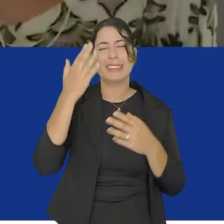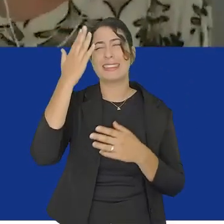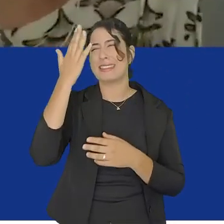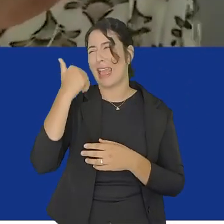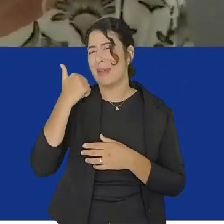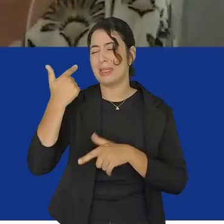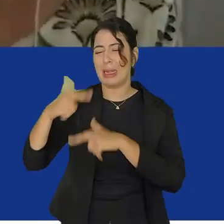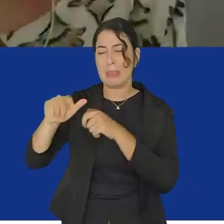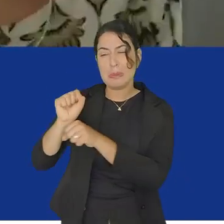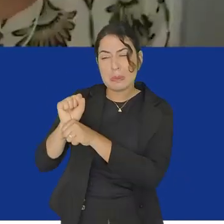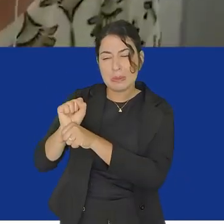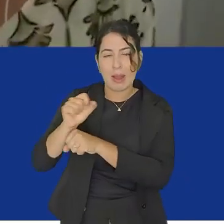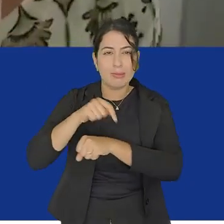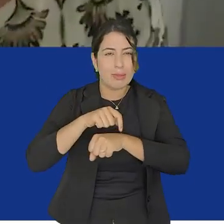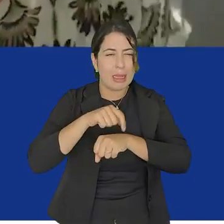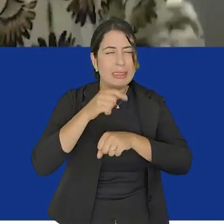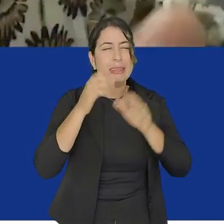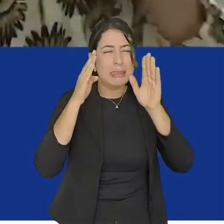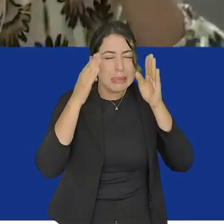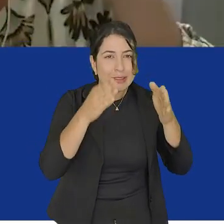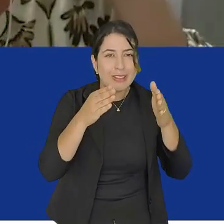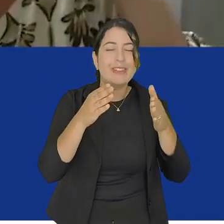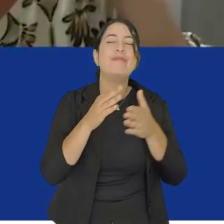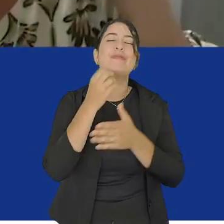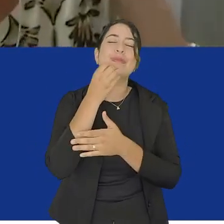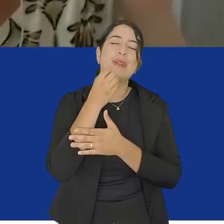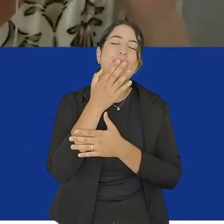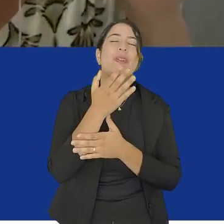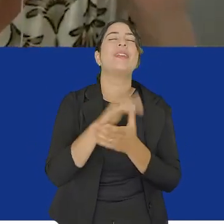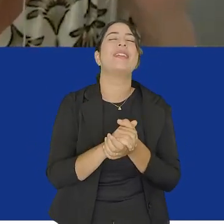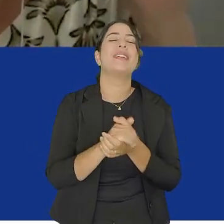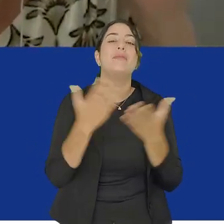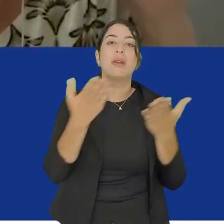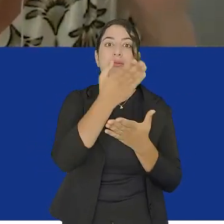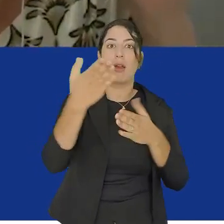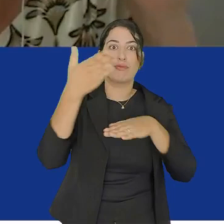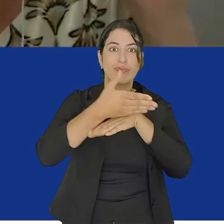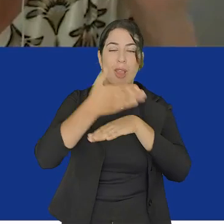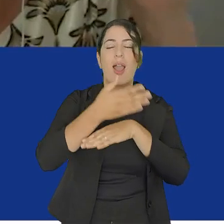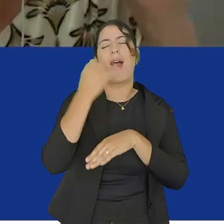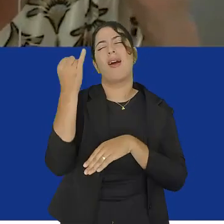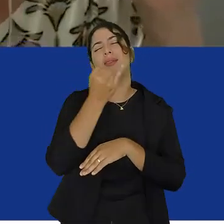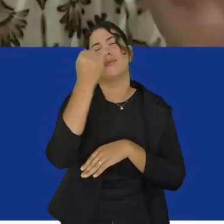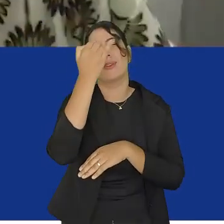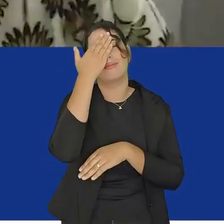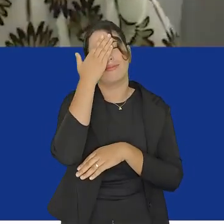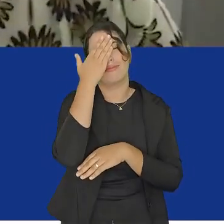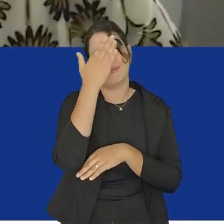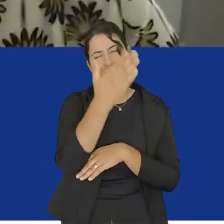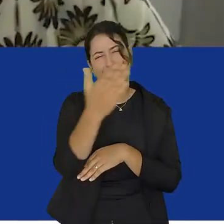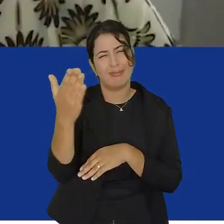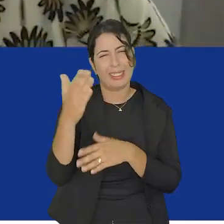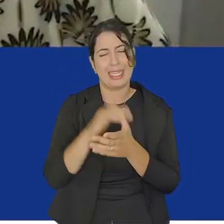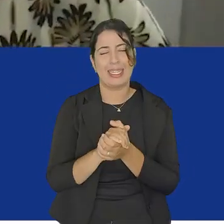como é difícil tirar um tempinho do trabalho para estar aqui, mas é muito importante ter a presença de todos vocês, agradeço